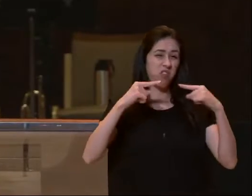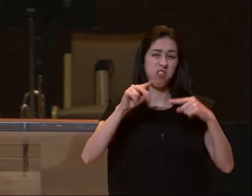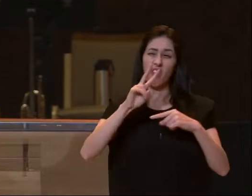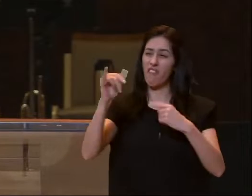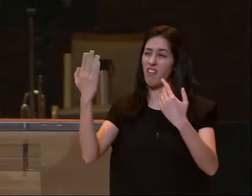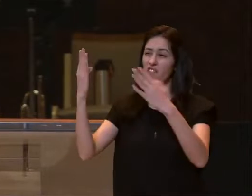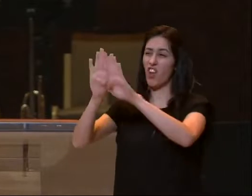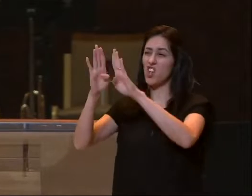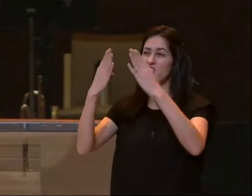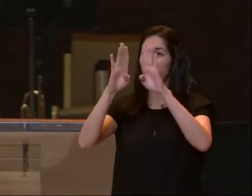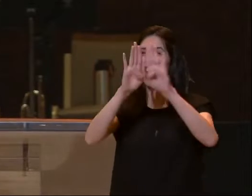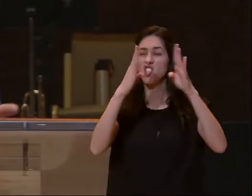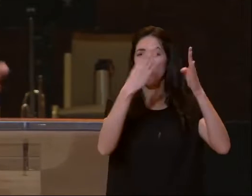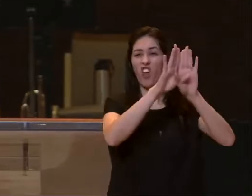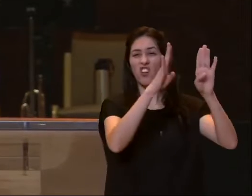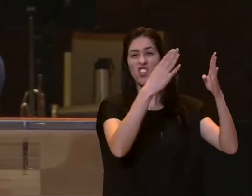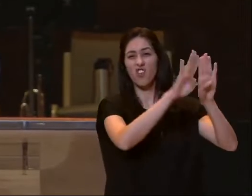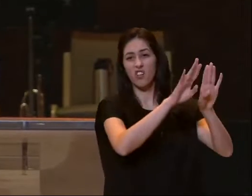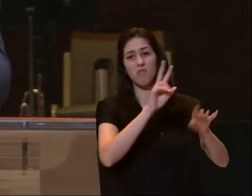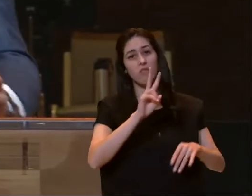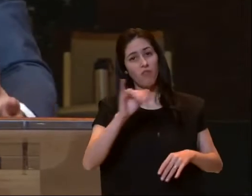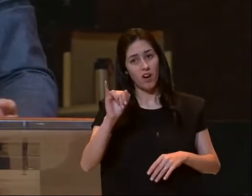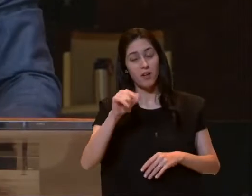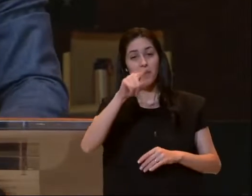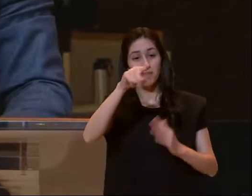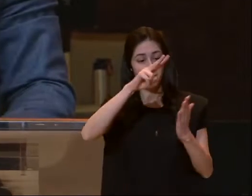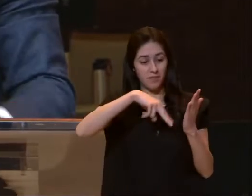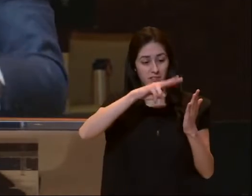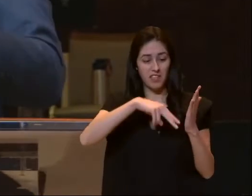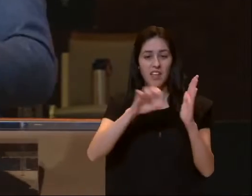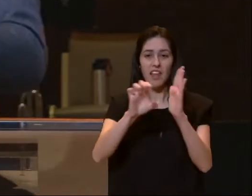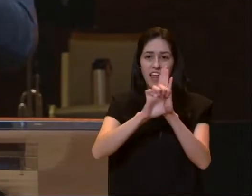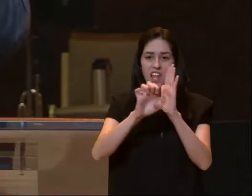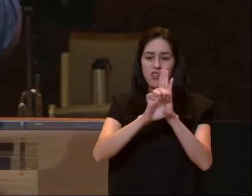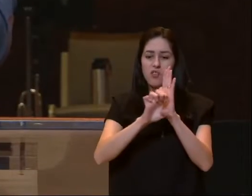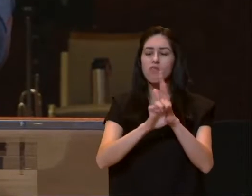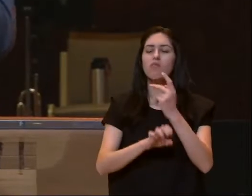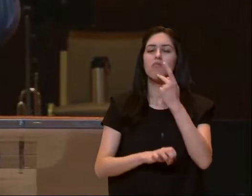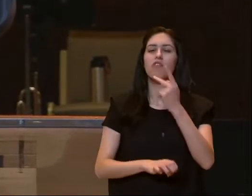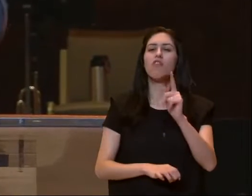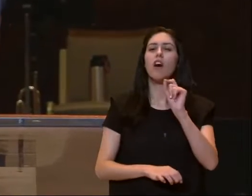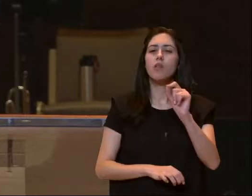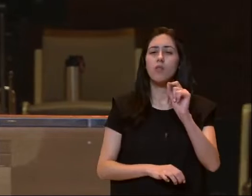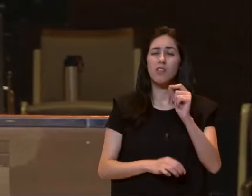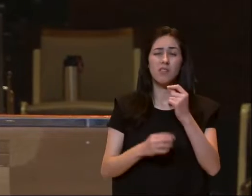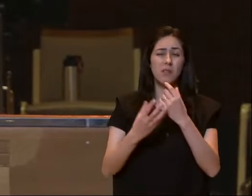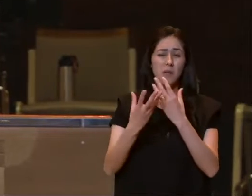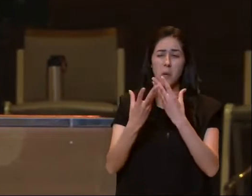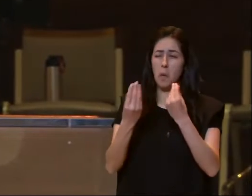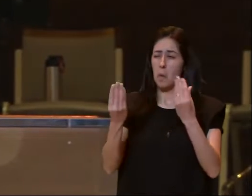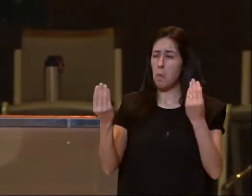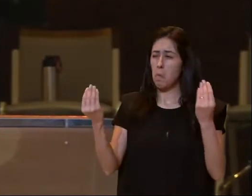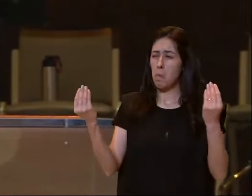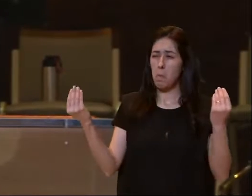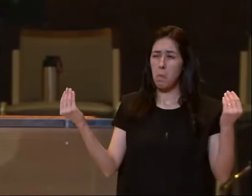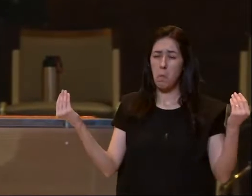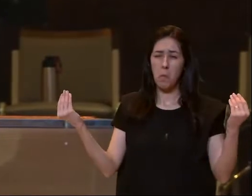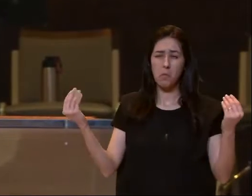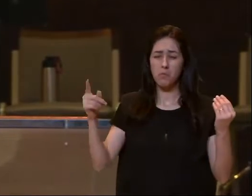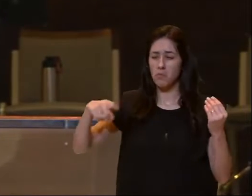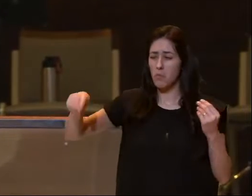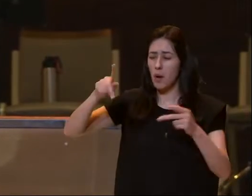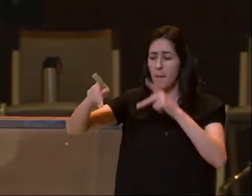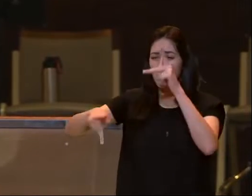vida. Se você ler o livro de Êxodo, você vai ver quantas portas se fecharam para o povo